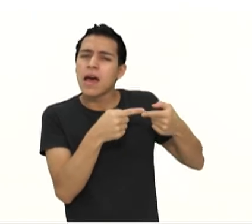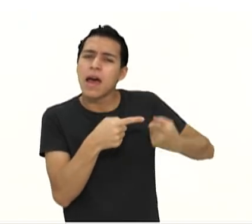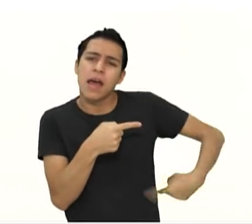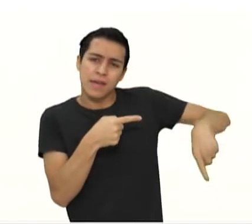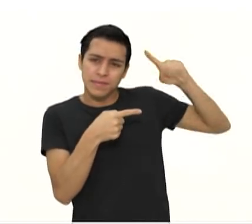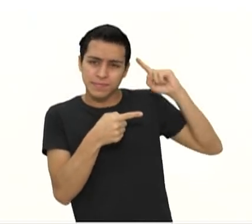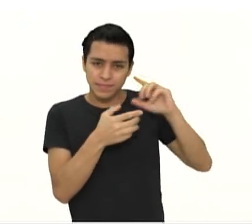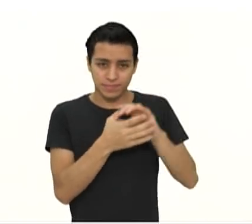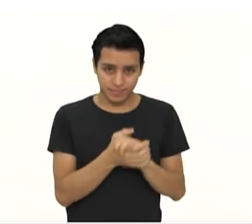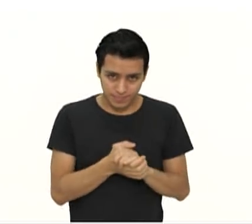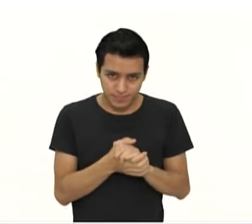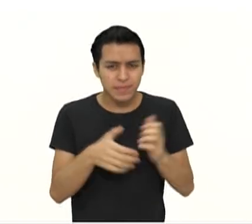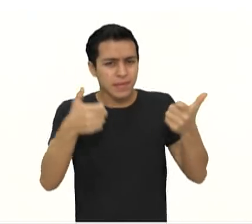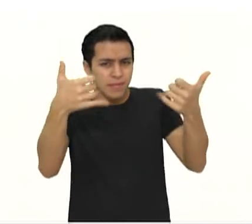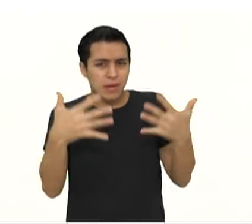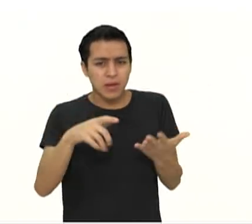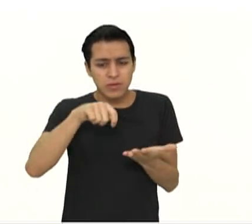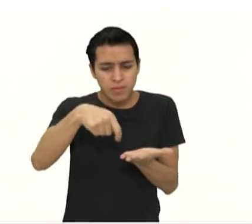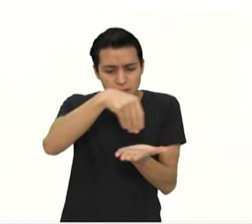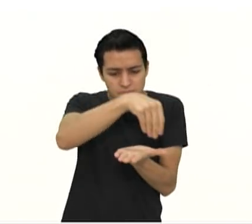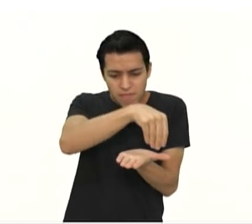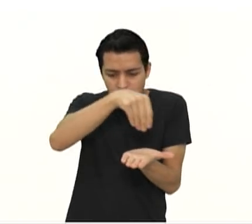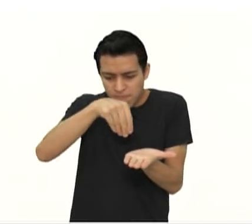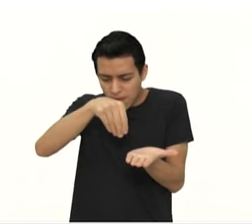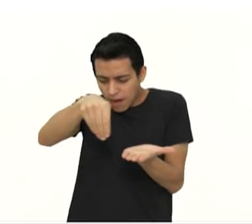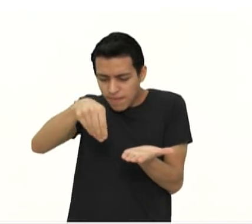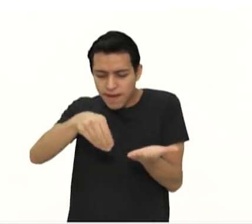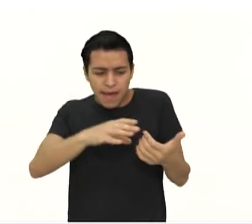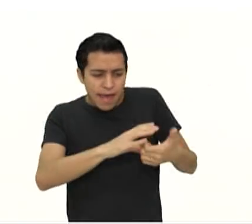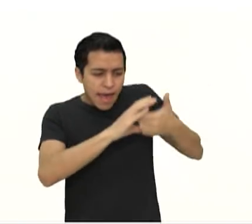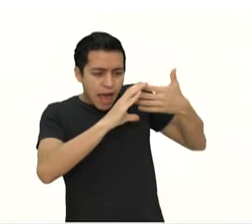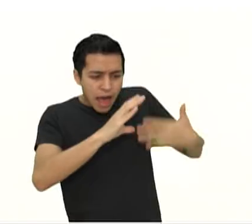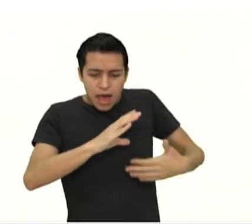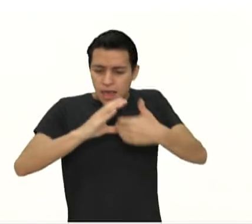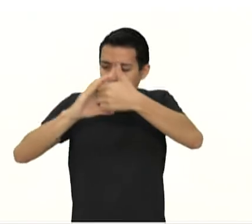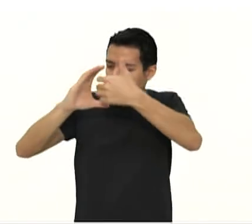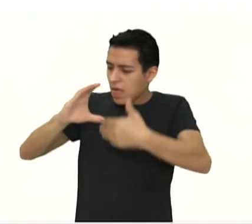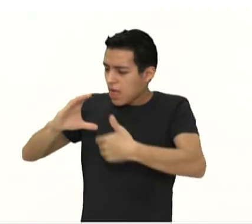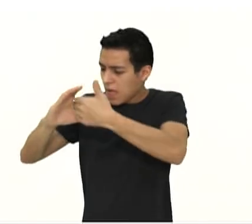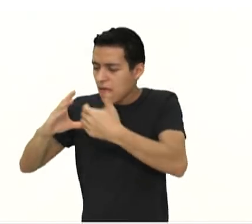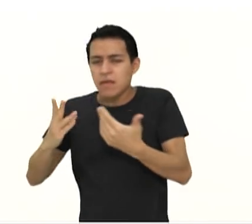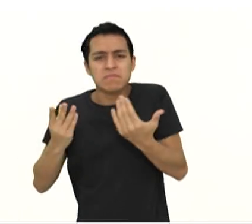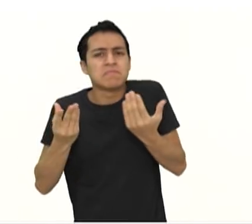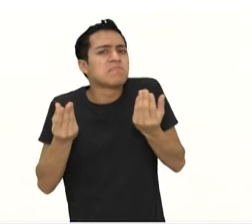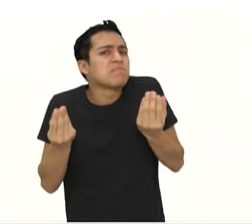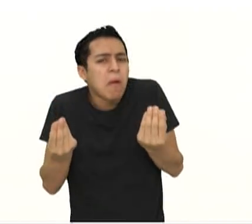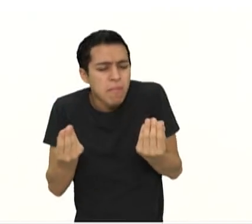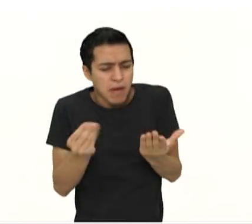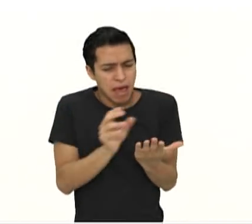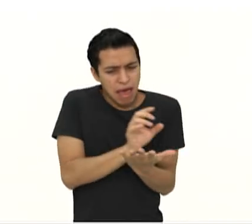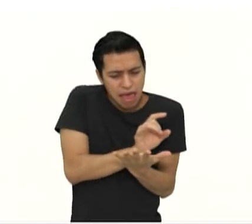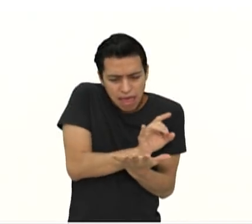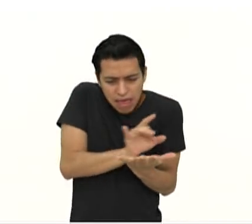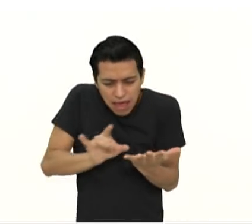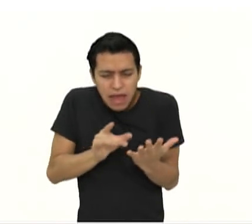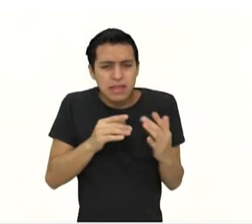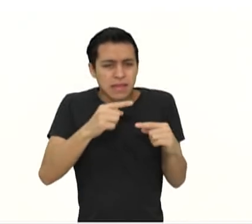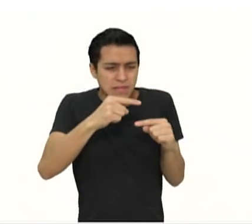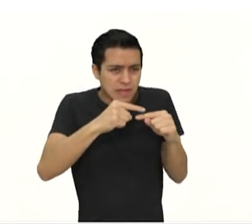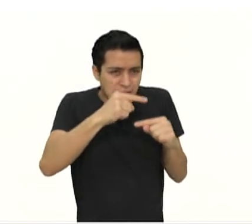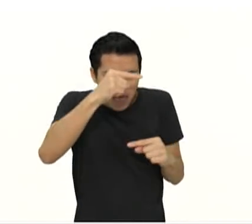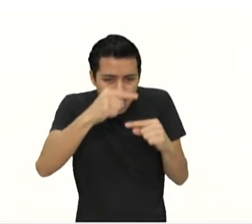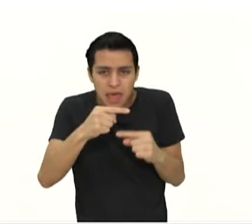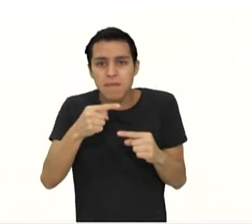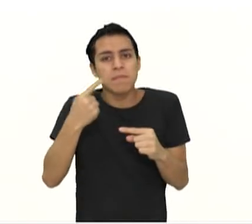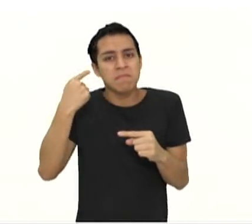conversou bastante sobre as peças, né? Falamos das características delas, inclusive, né? Como era cada uma, o tamanho, para a gente